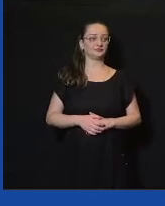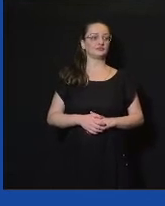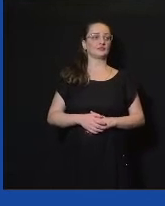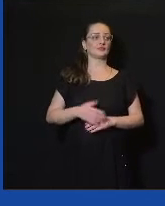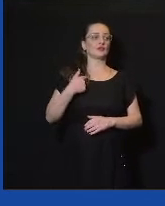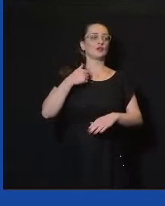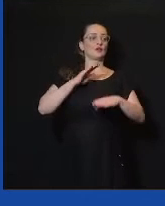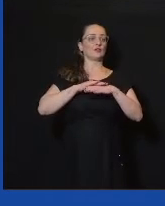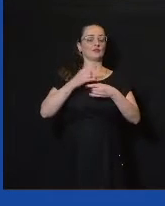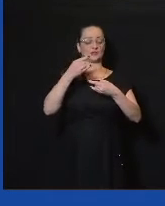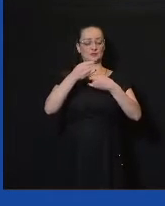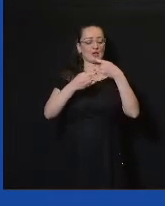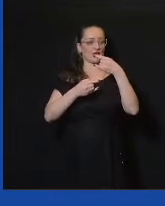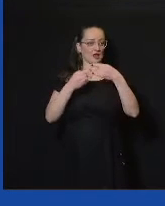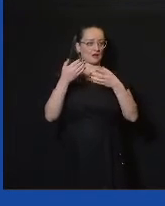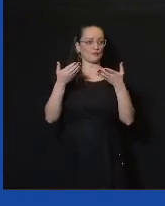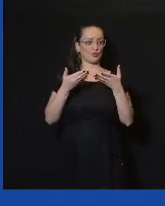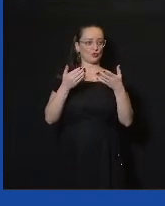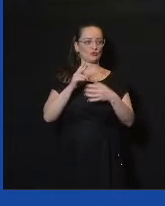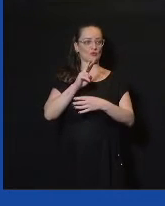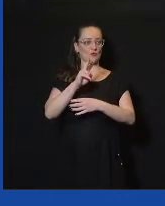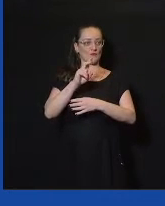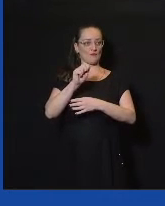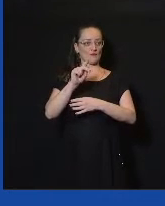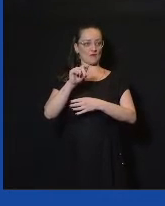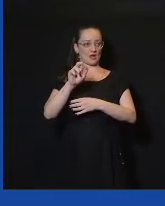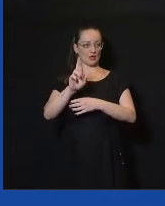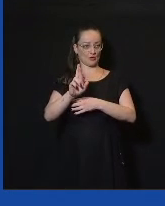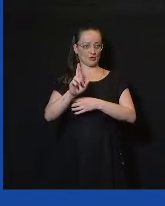live no Valor hoje, eu vou repetir uma parte,